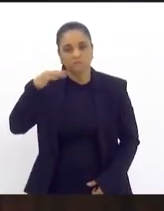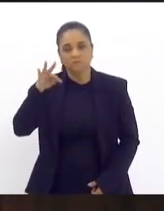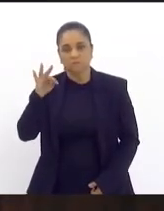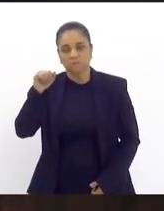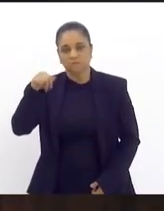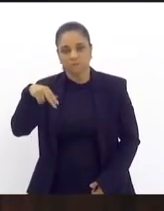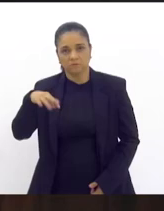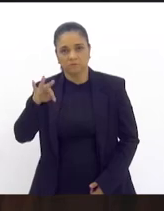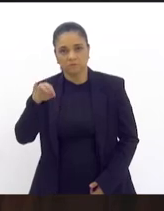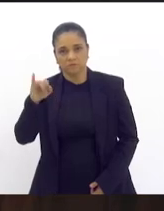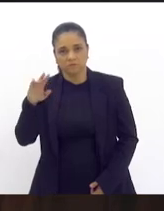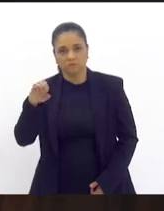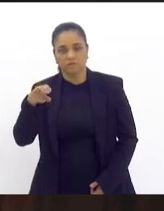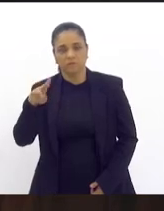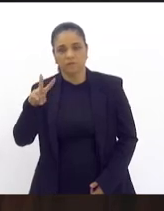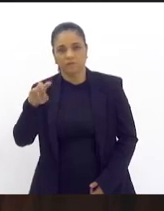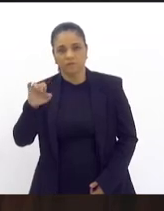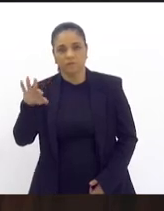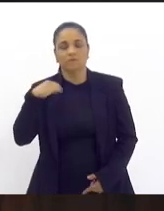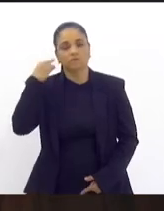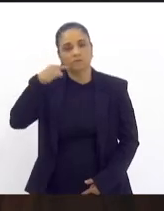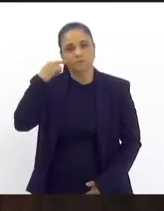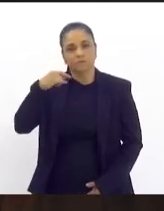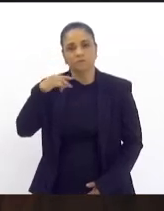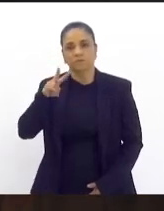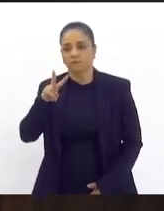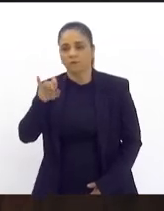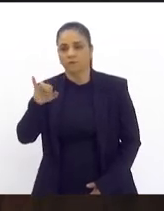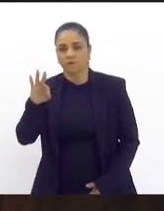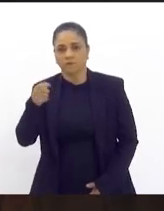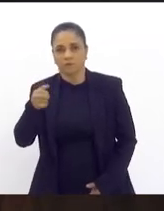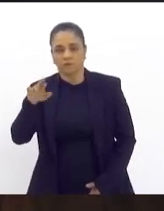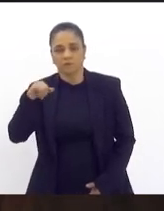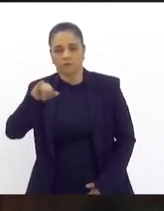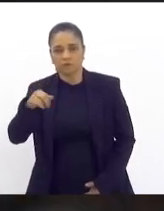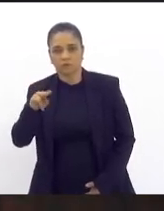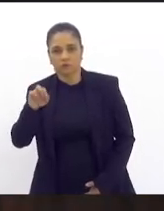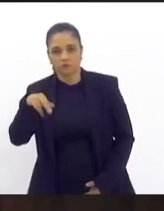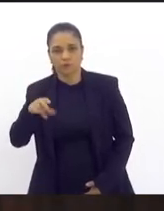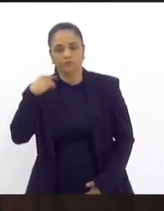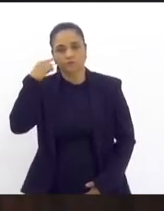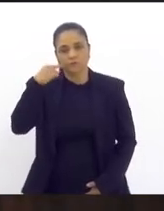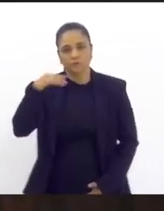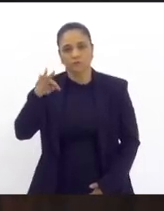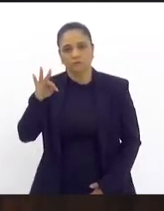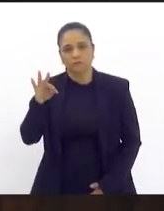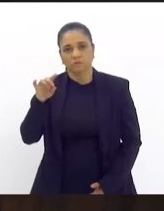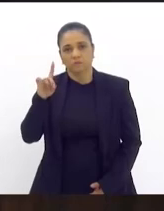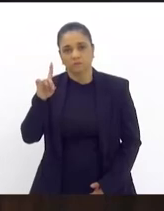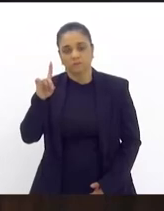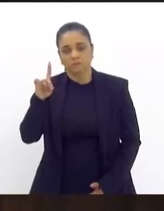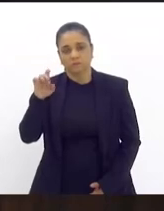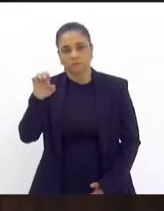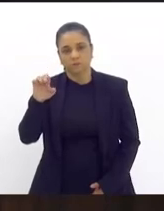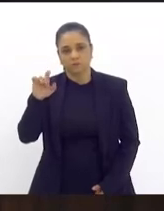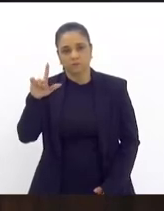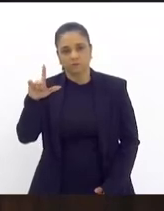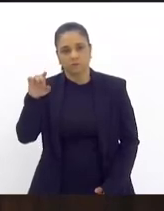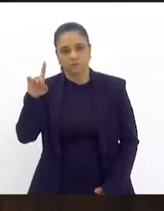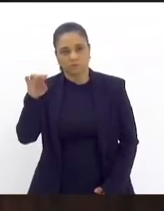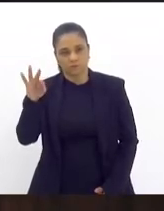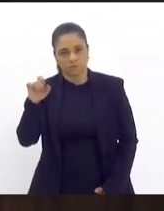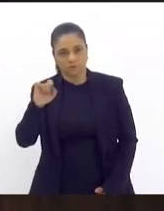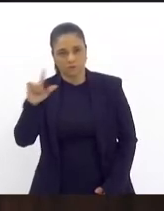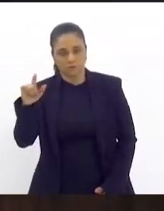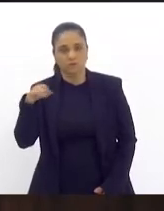Deputado Vitor Júnior. Deputado doutor Deldalto. Deputado